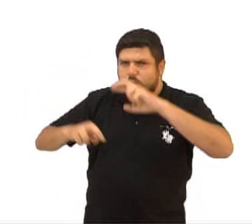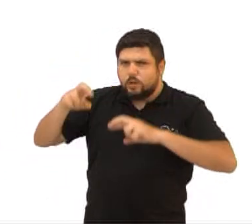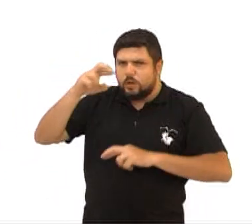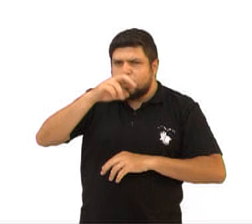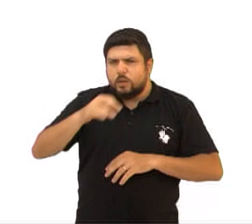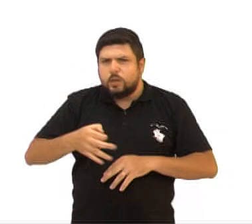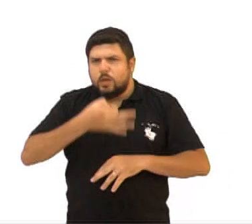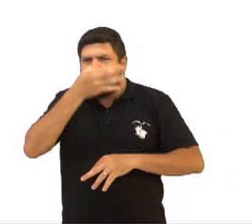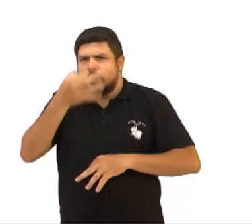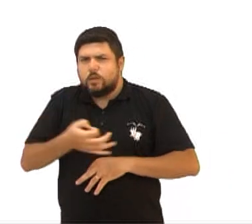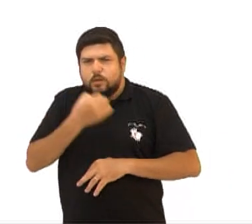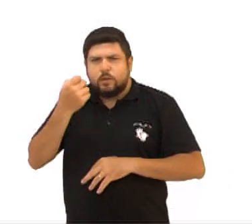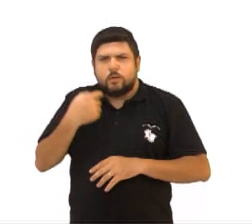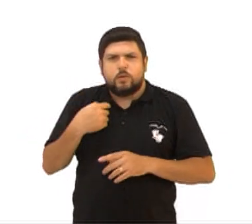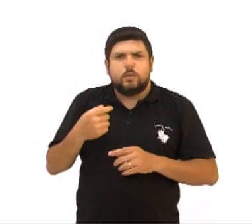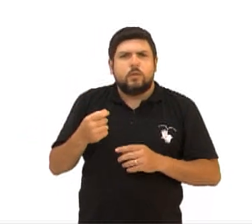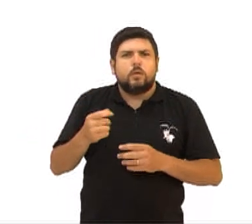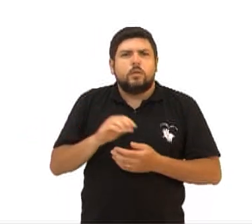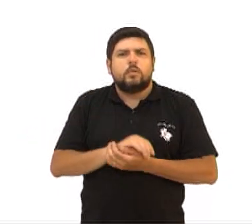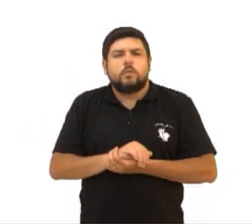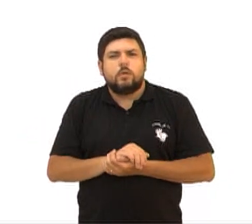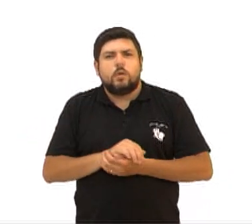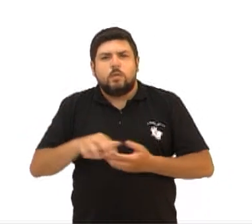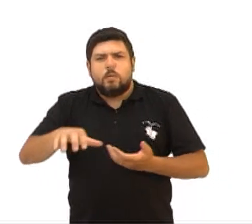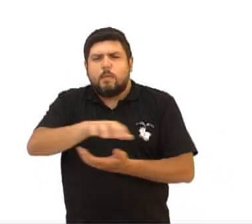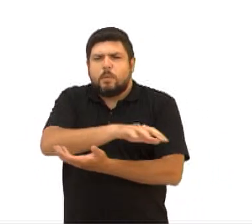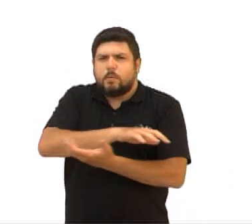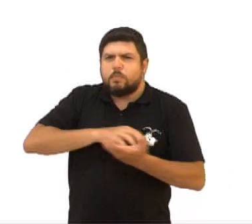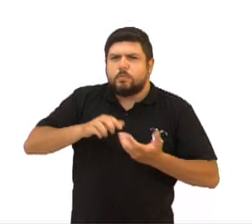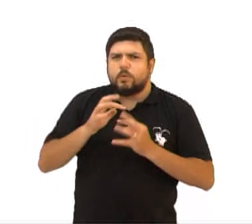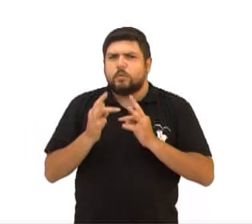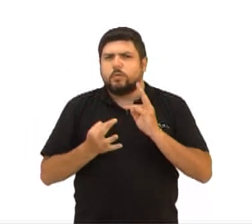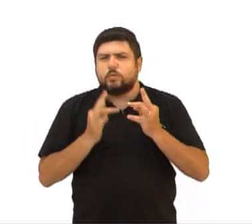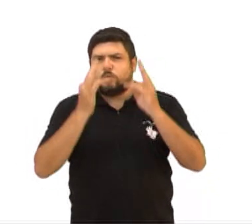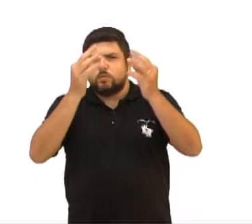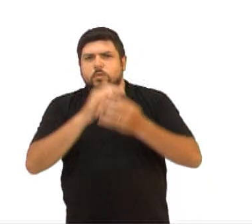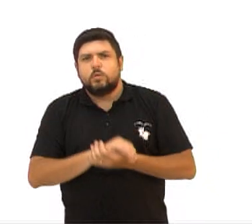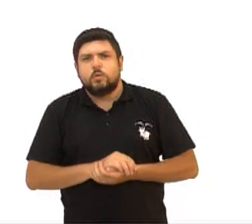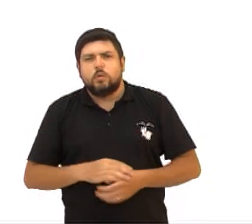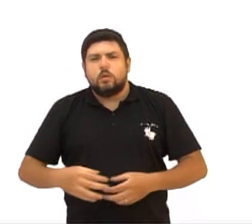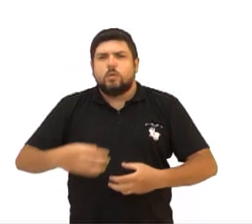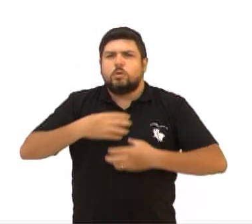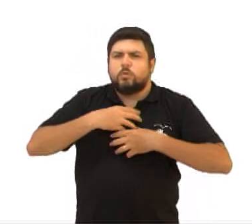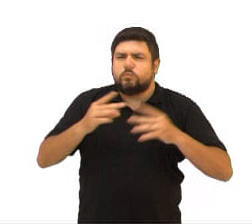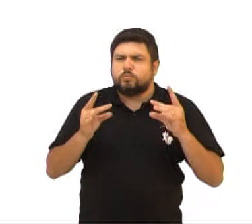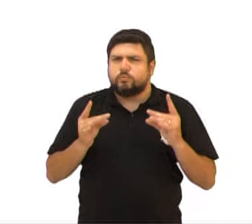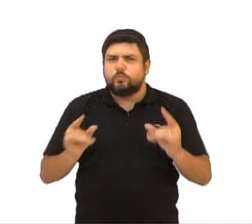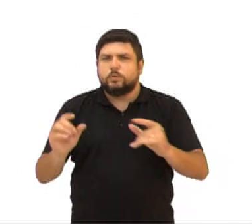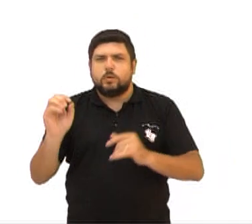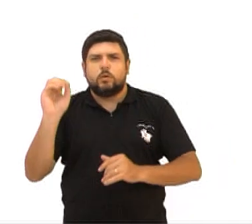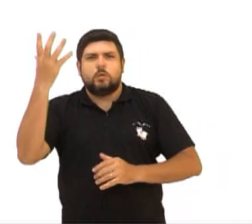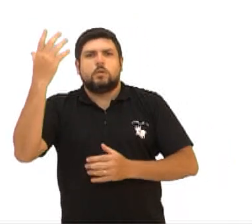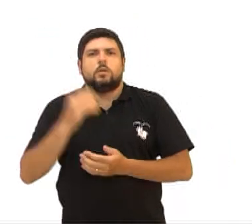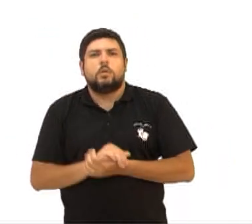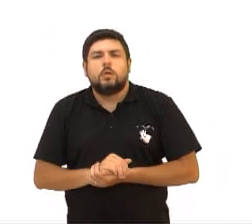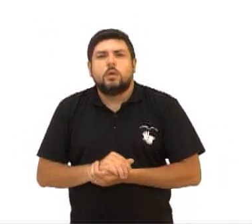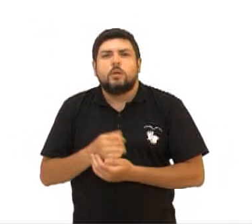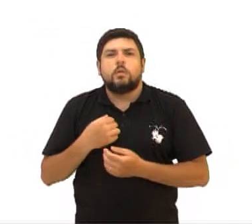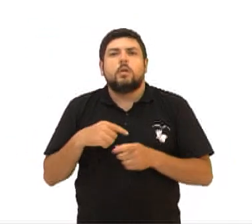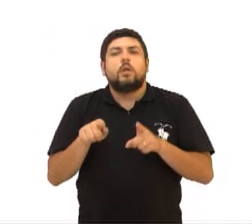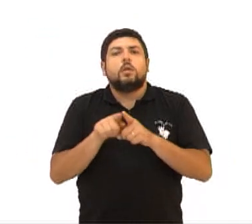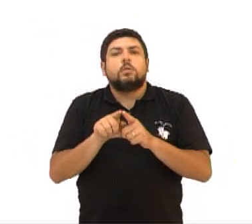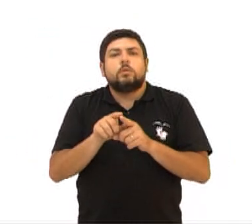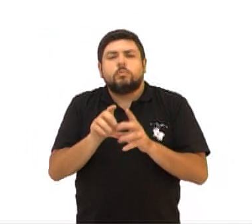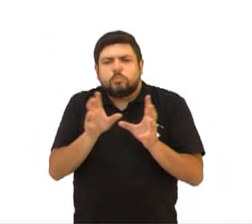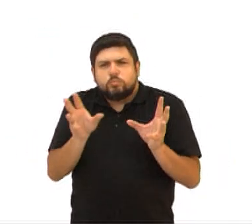caráter ilusório das imagens, evolução constante da tecnologia, aspecto efêmero dos acontecimentos, conteúdo objetivo das